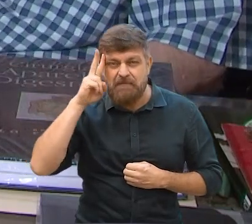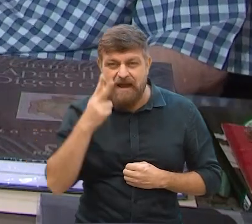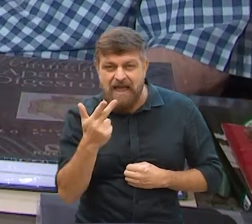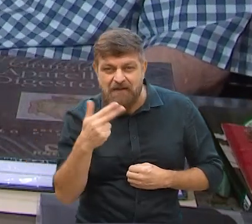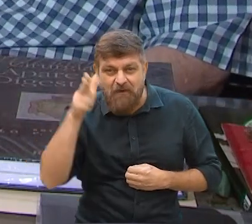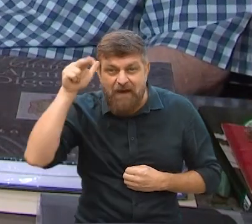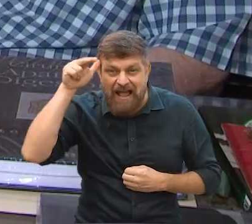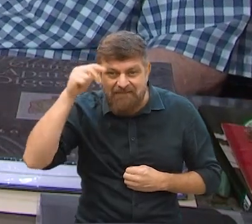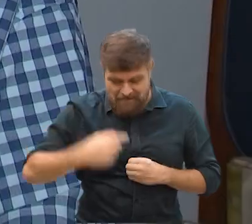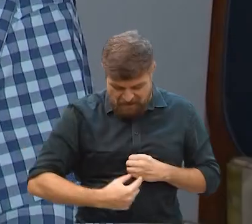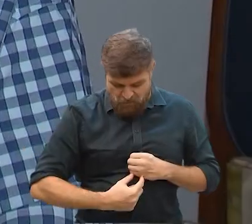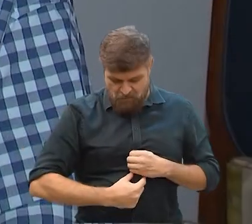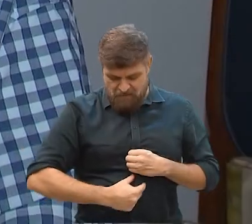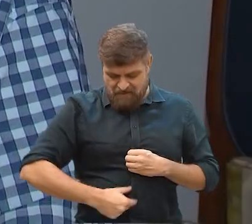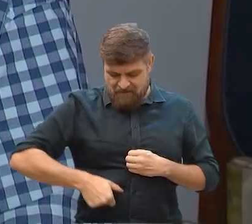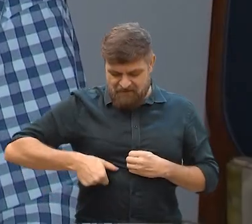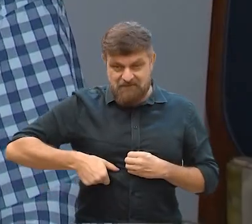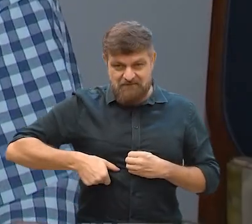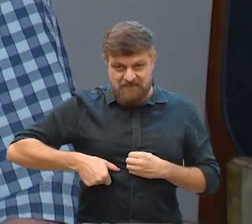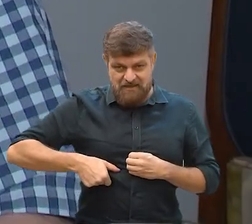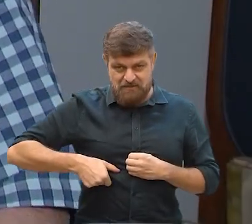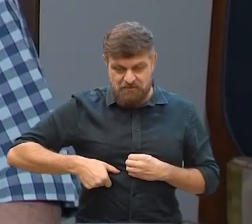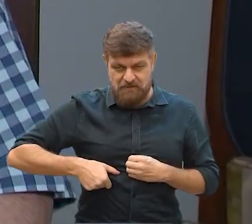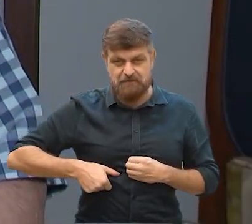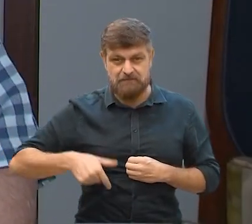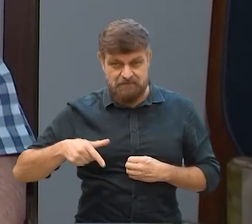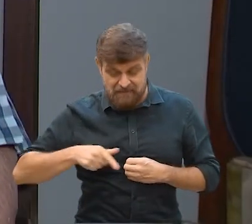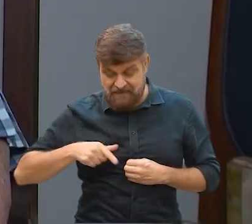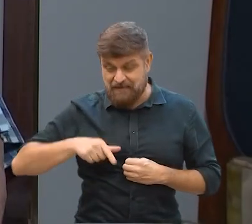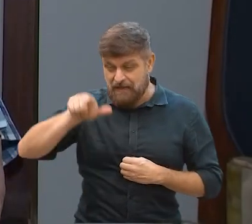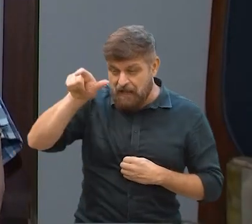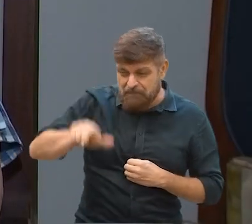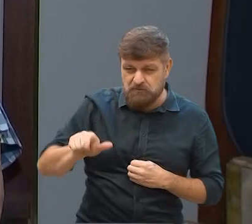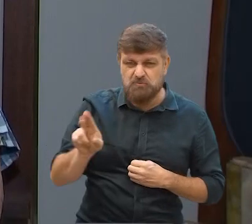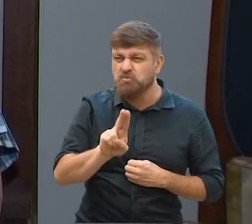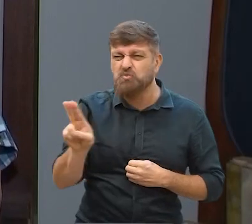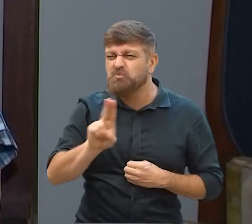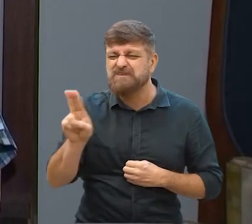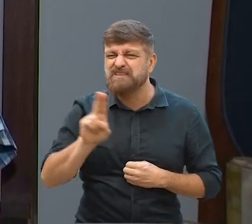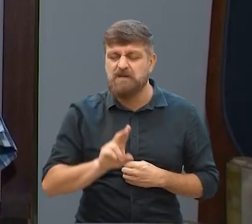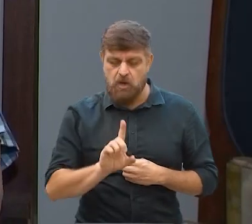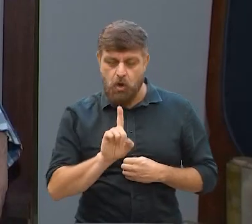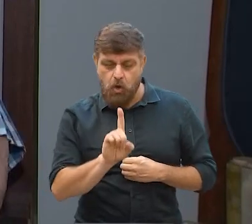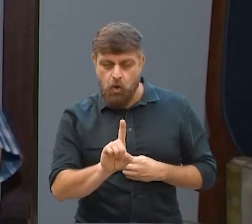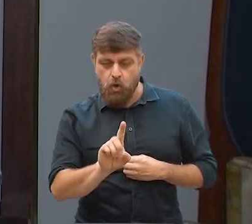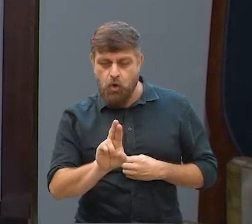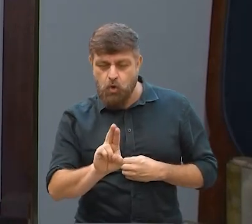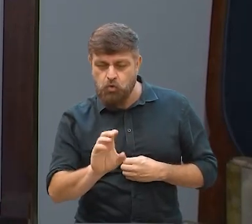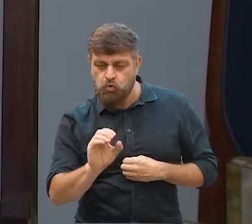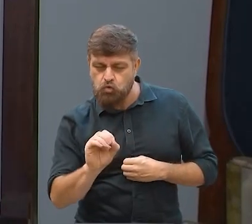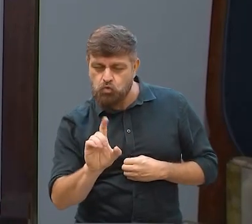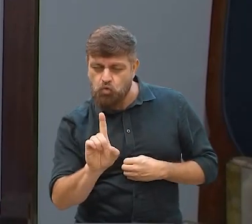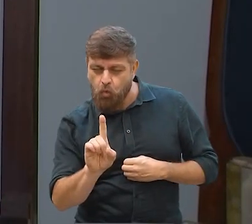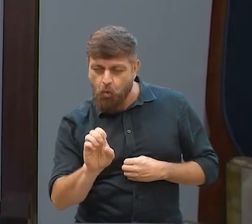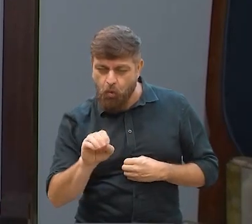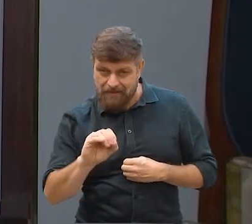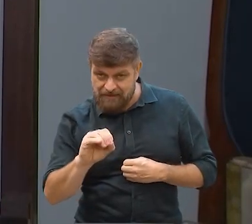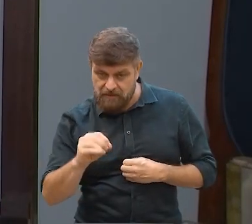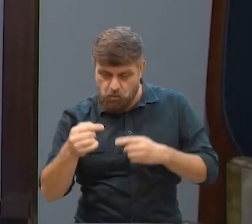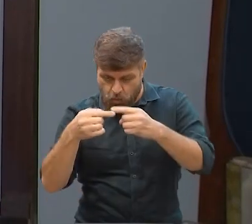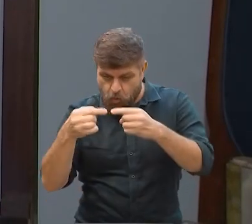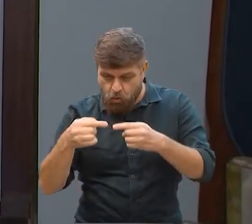a gente diz muito arco duodenal. Alguns até não citam o duodeno como participante